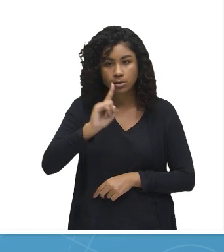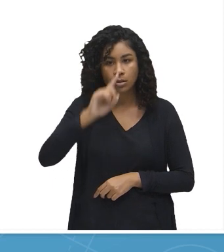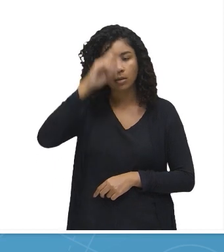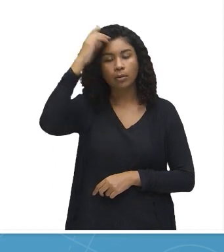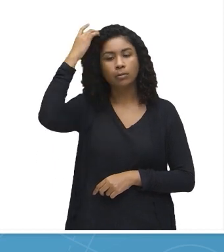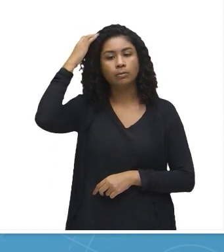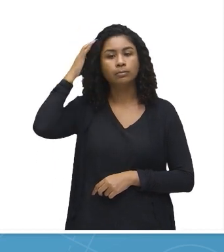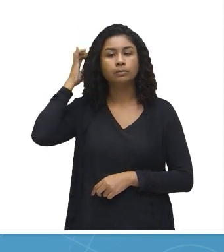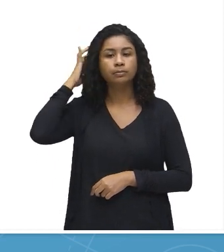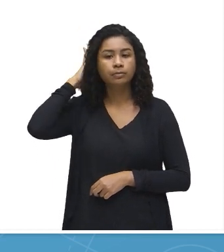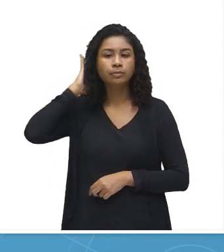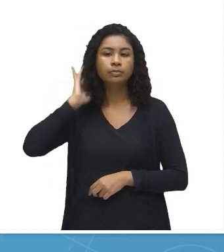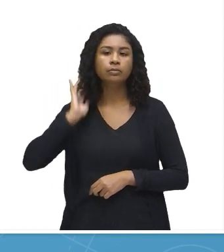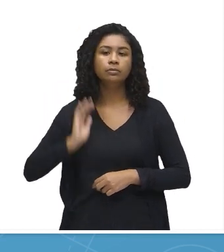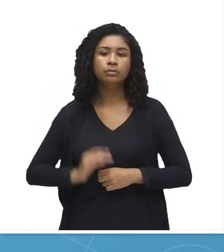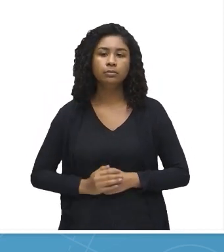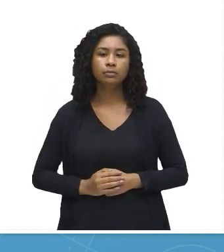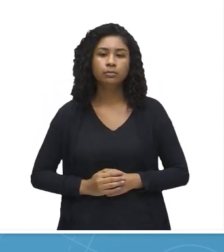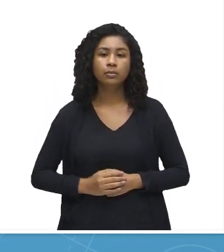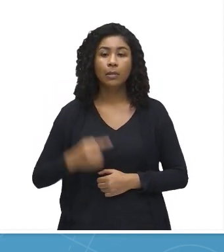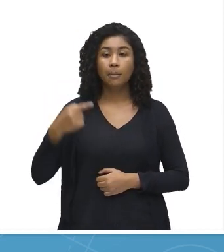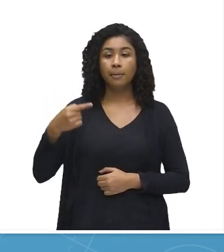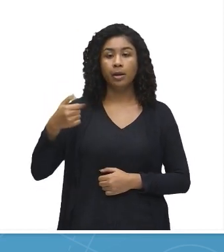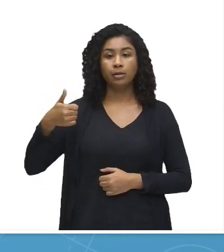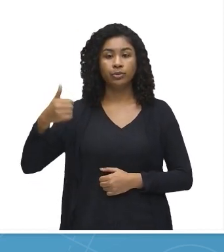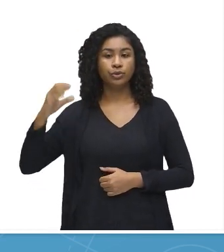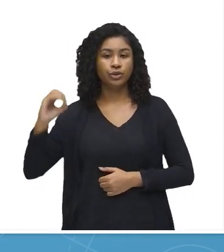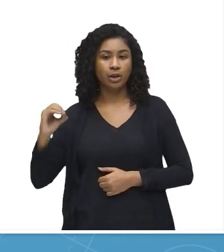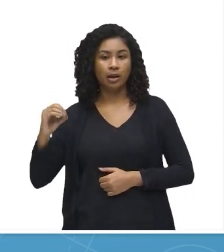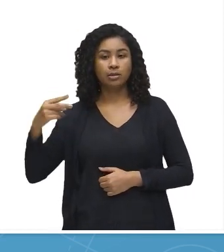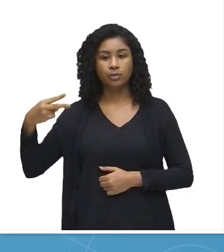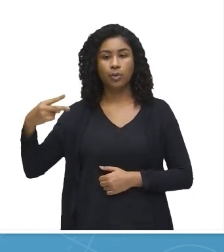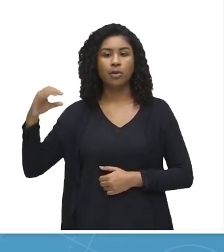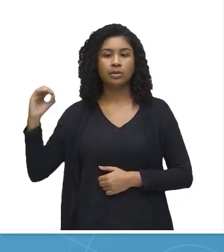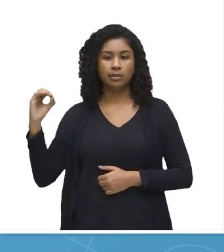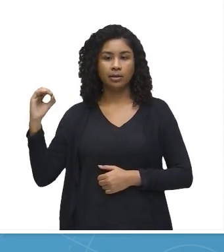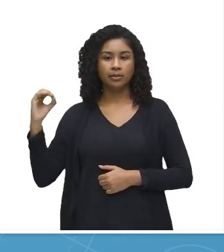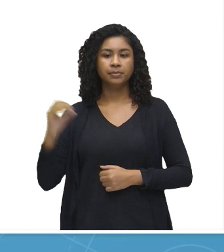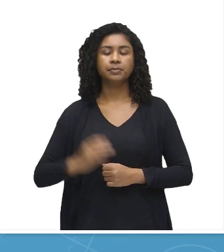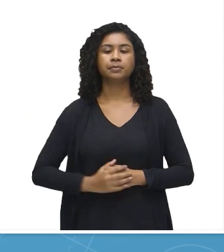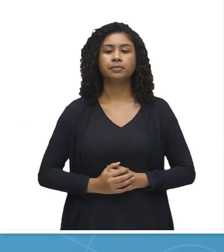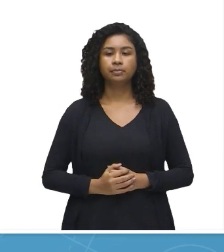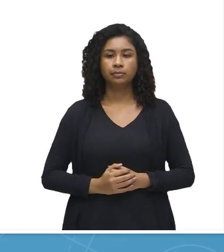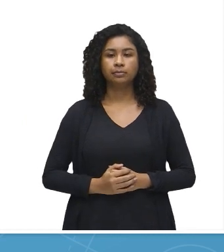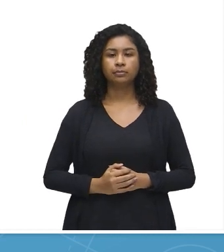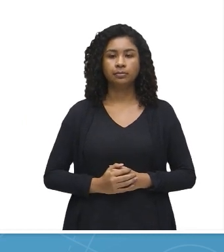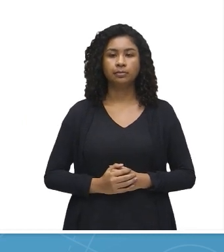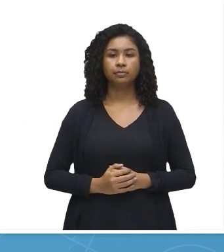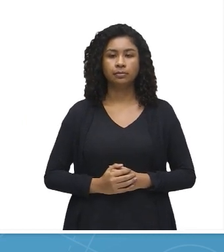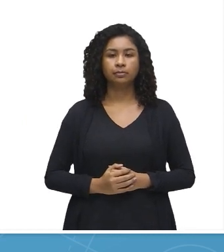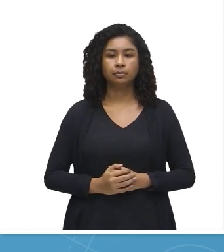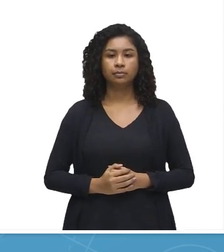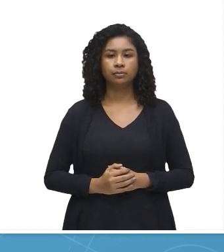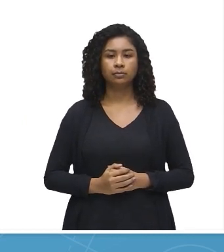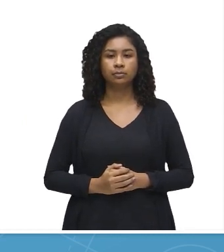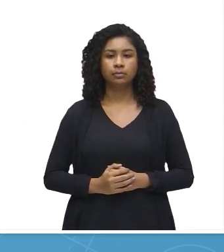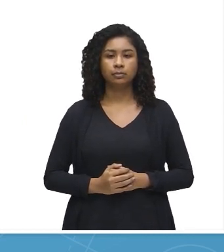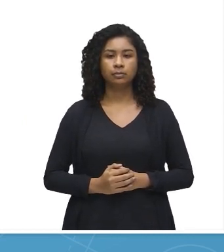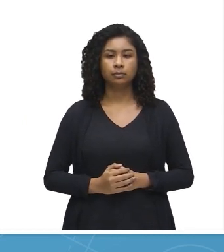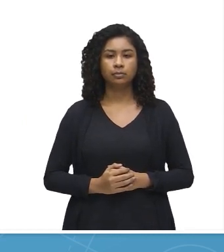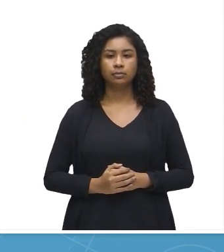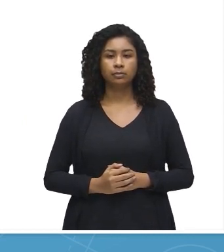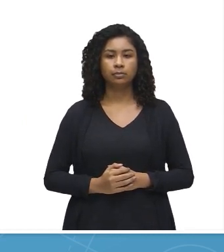aí. Menos 10 igual a 0. Muito bem. O quadro hoje não está ajudando,